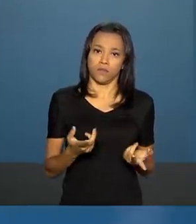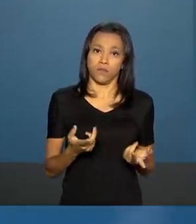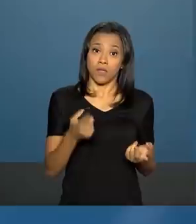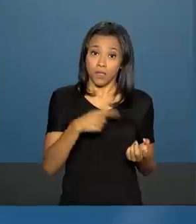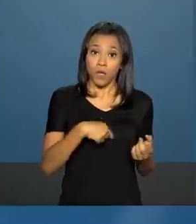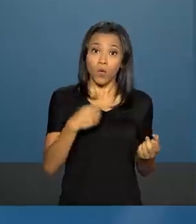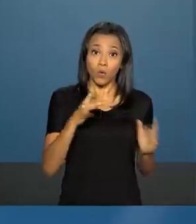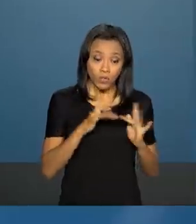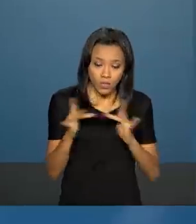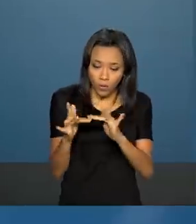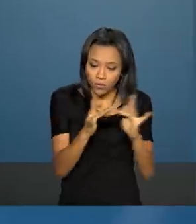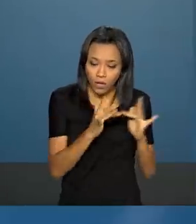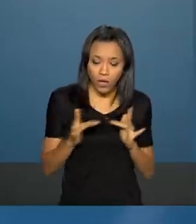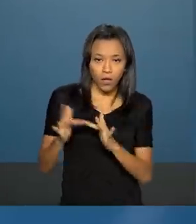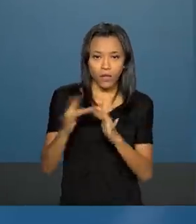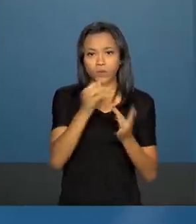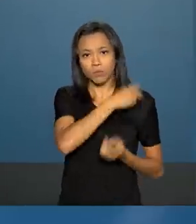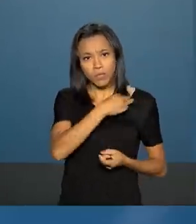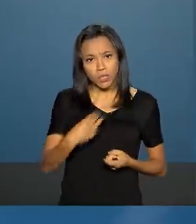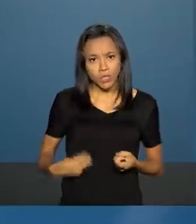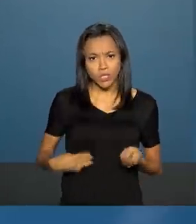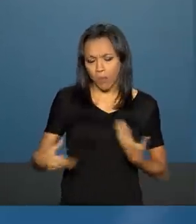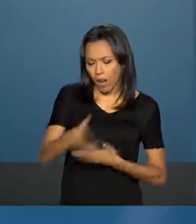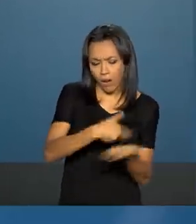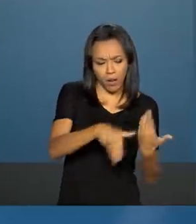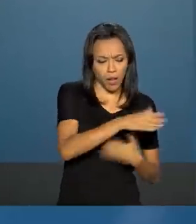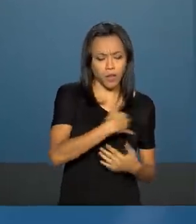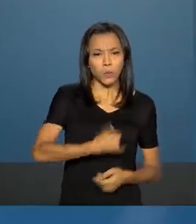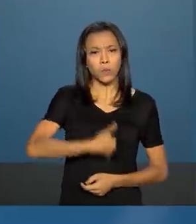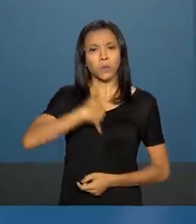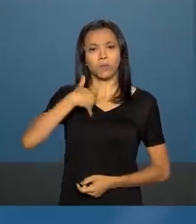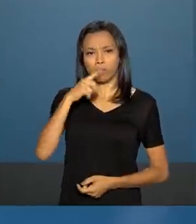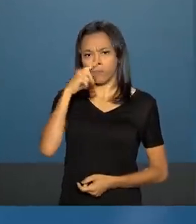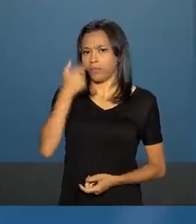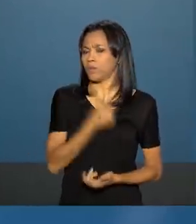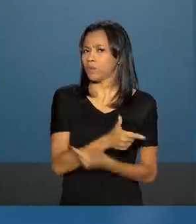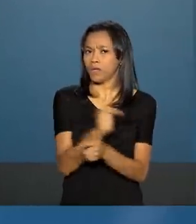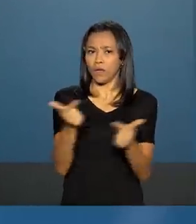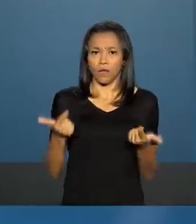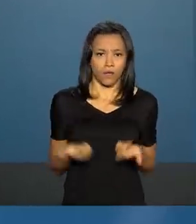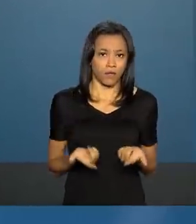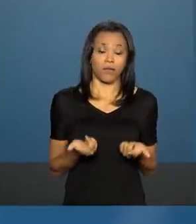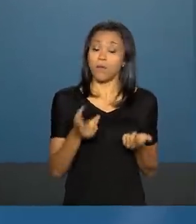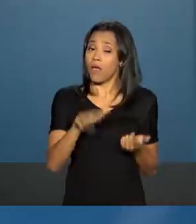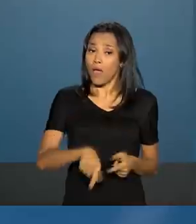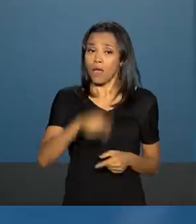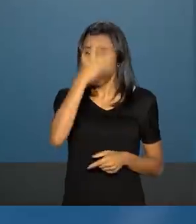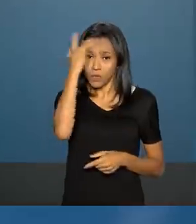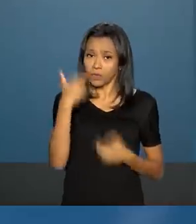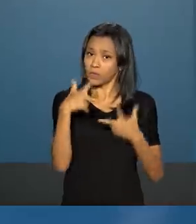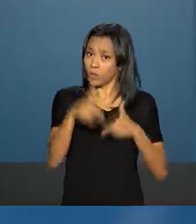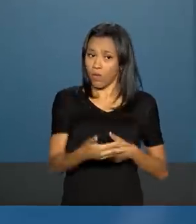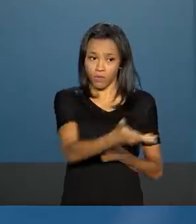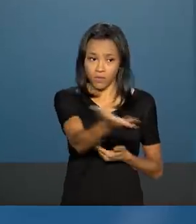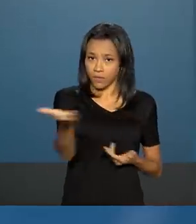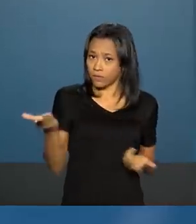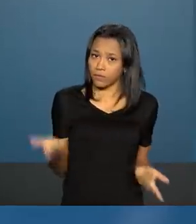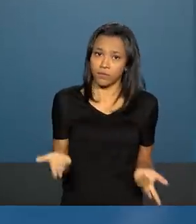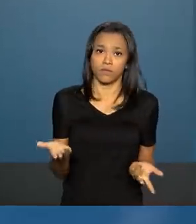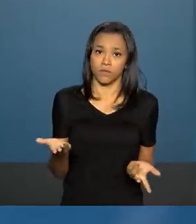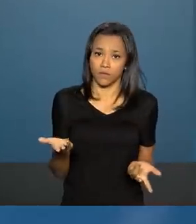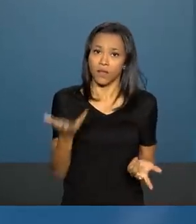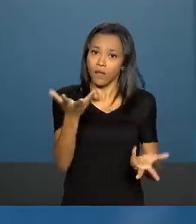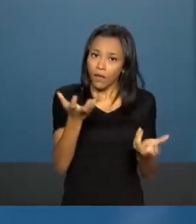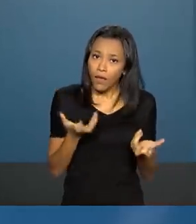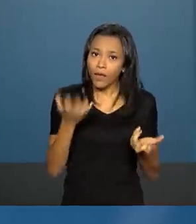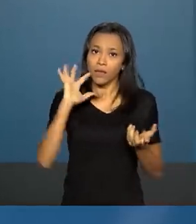eles interagem, não tem vaidade entre nós. Eles são pessoas igual a vocês,